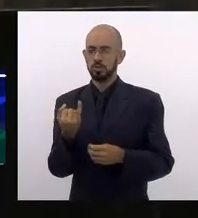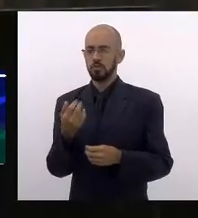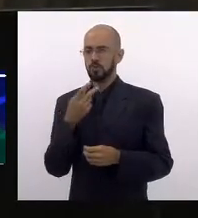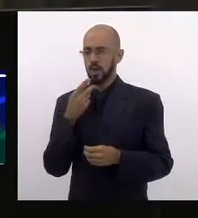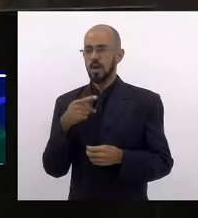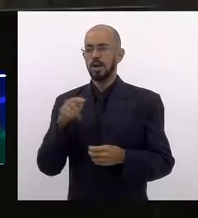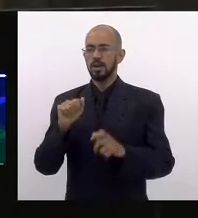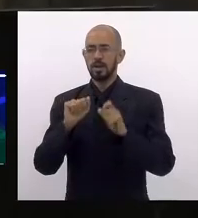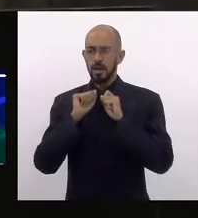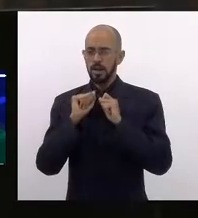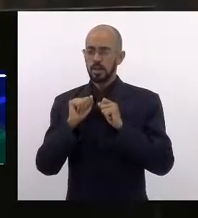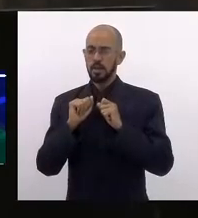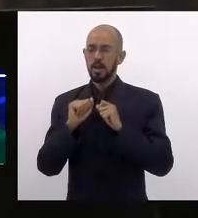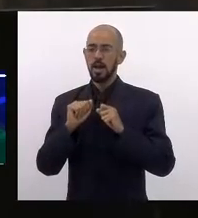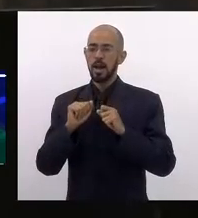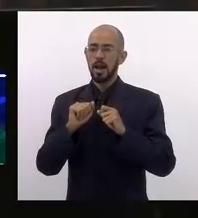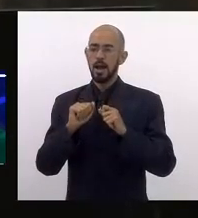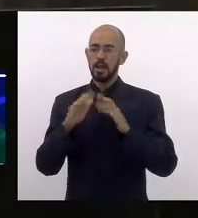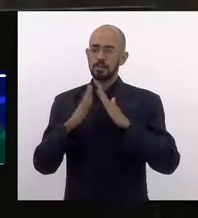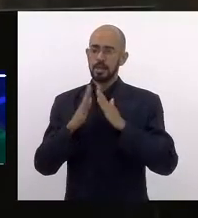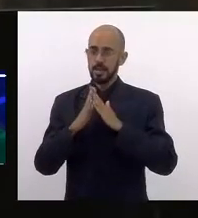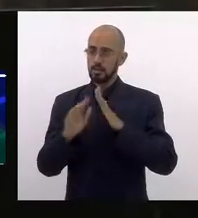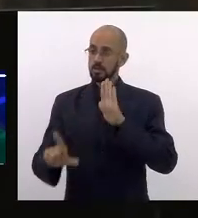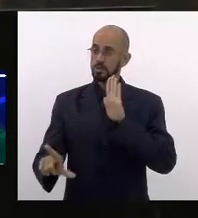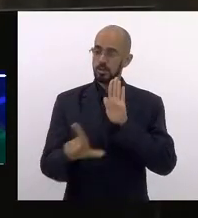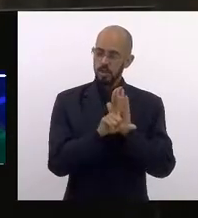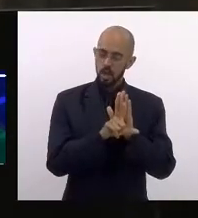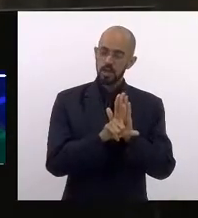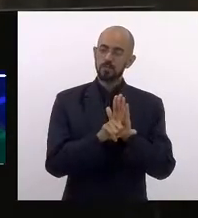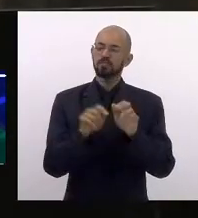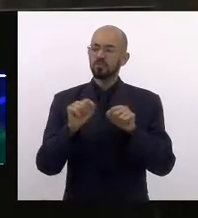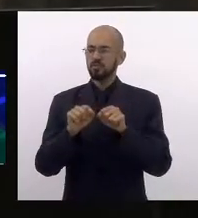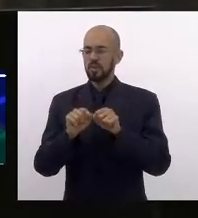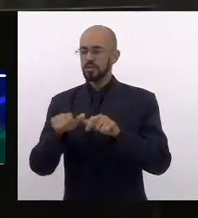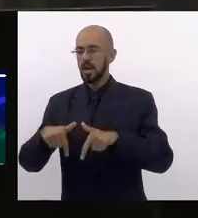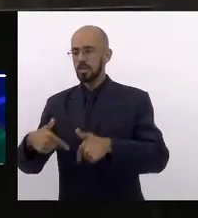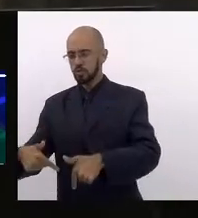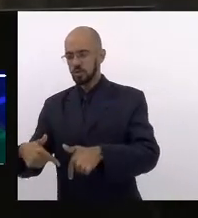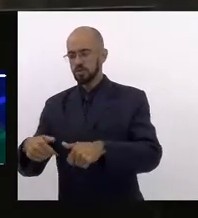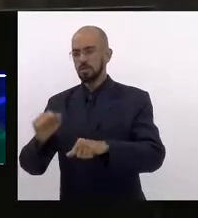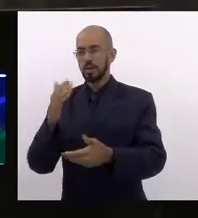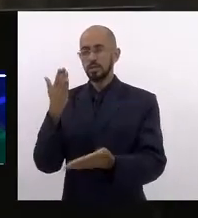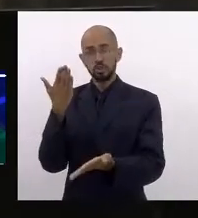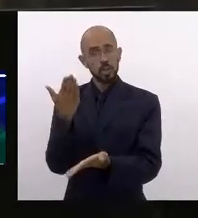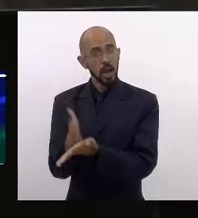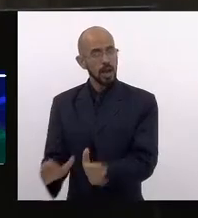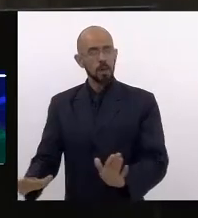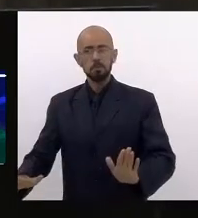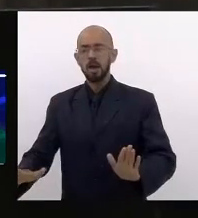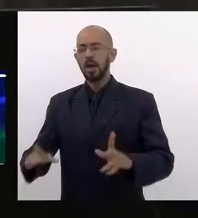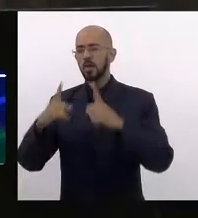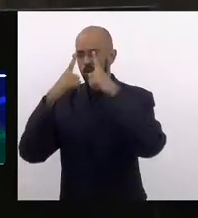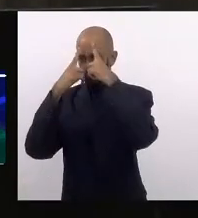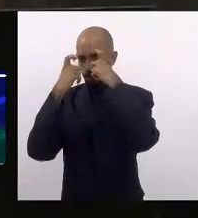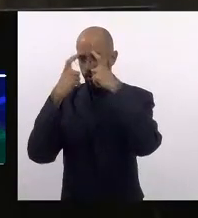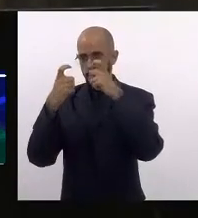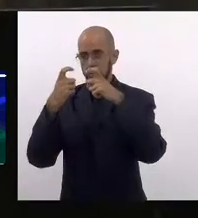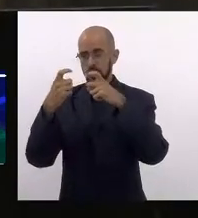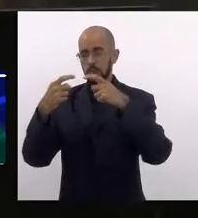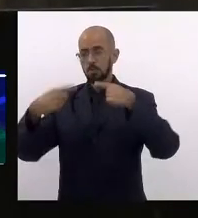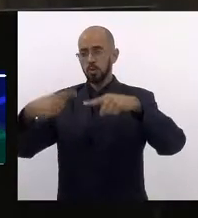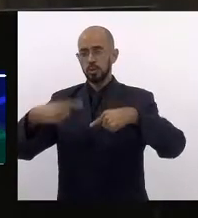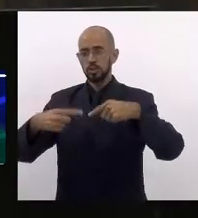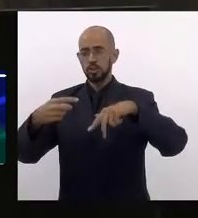casas legislativas operem ações para que a gente acabe com a violência política de gênero,